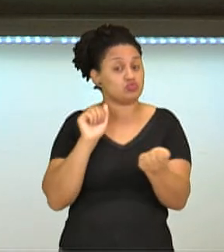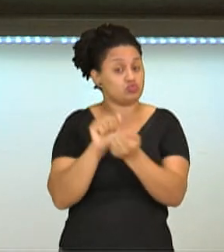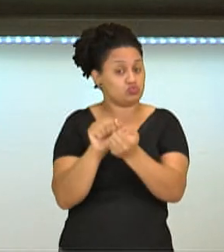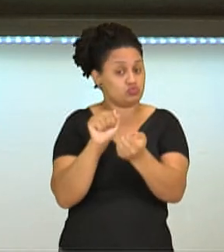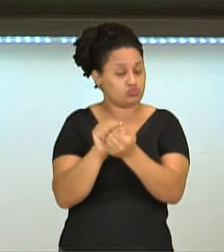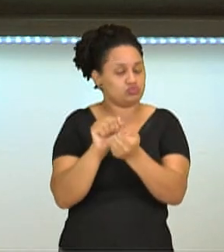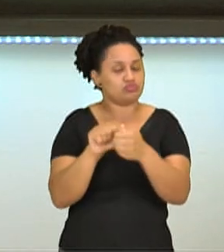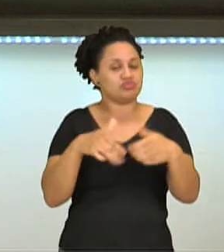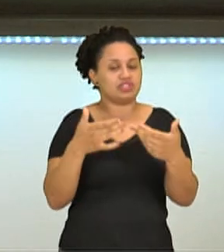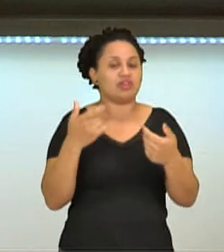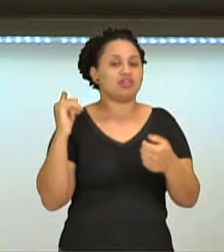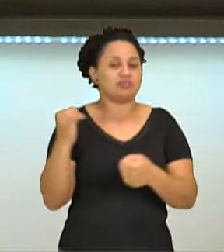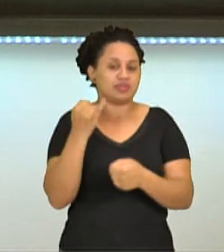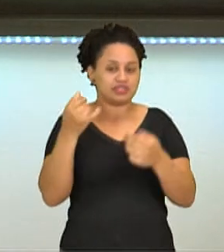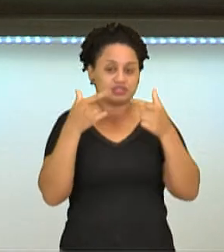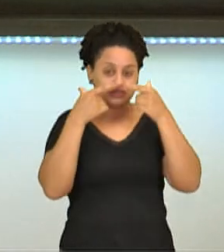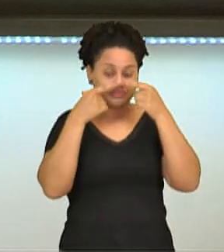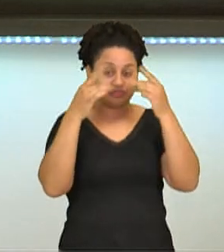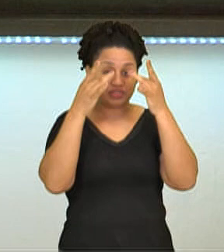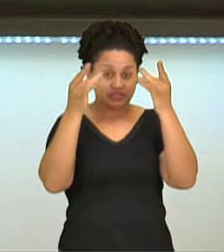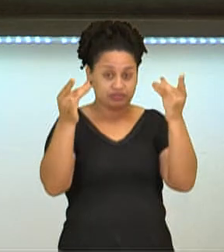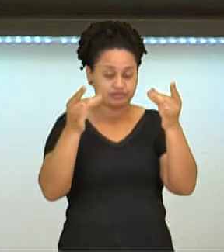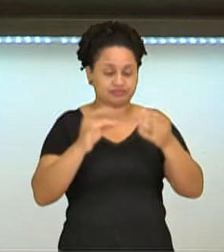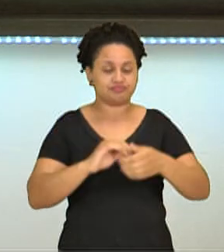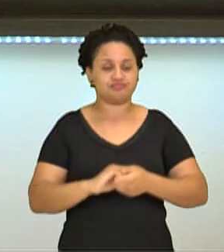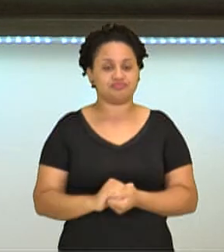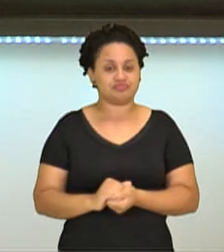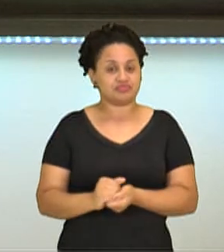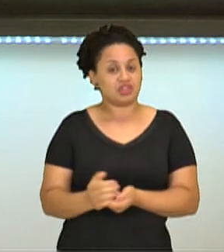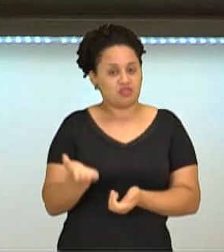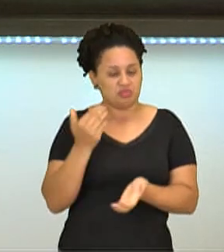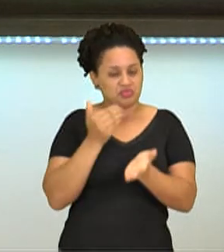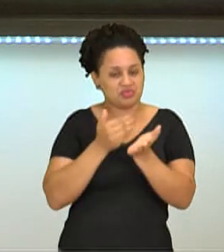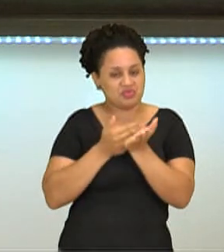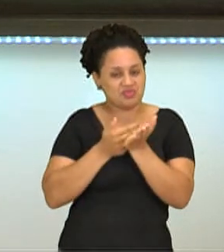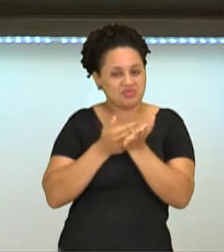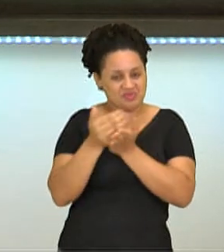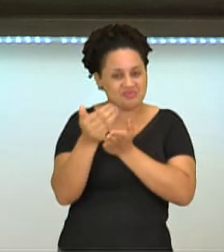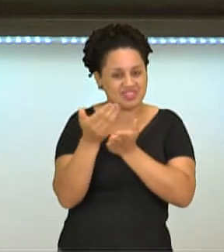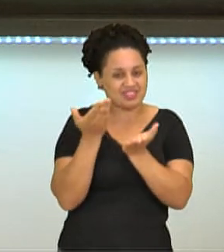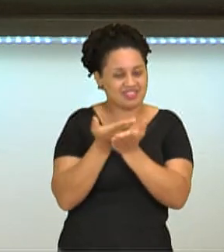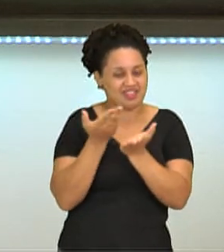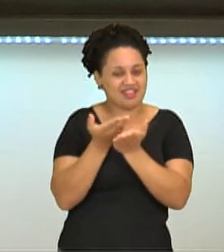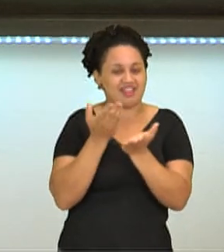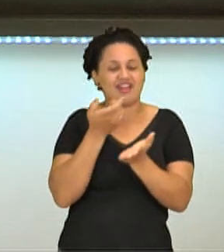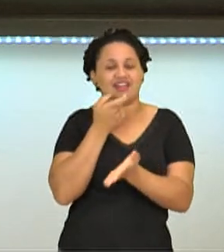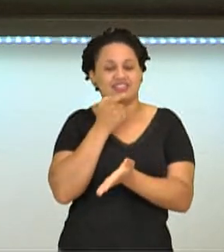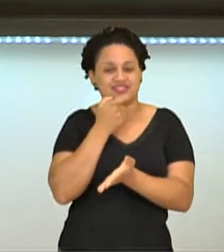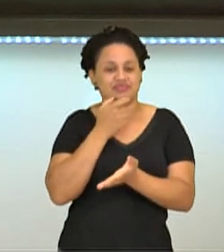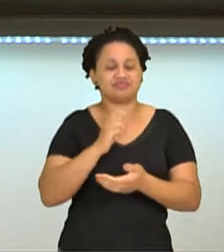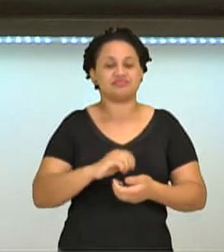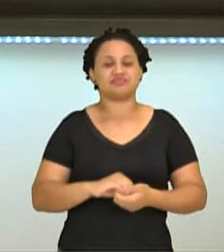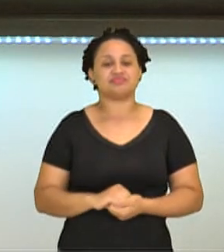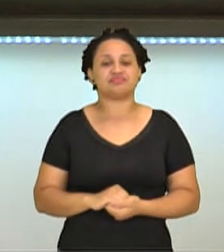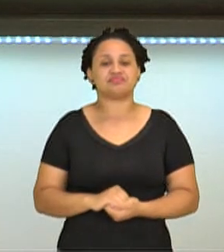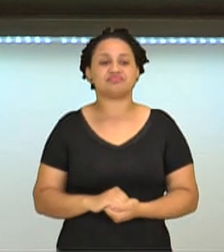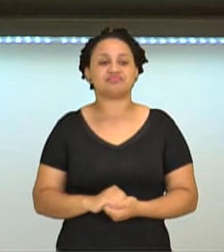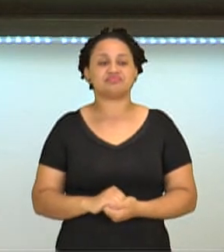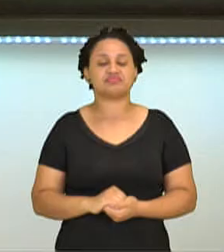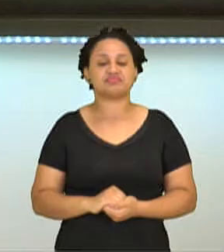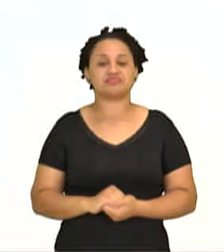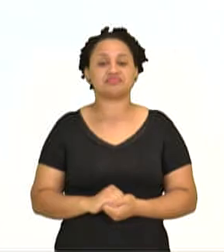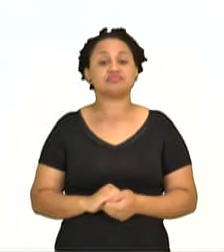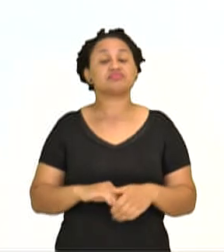prestem bastante atenção. Vamos começar? Let's start our English class now.